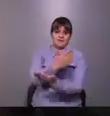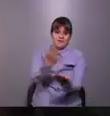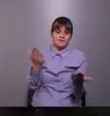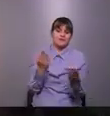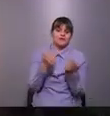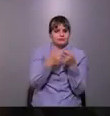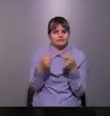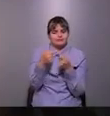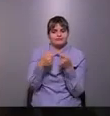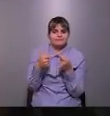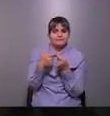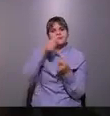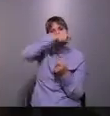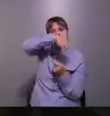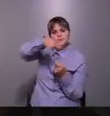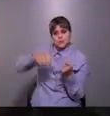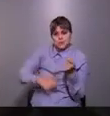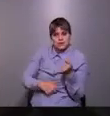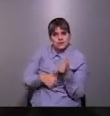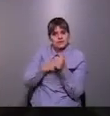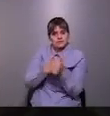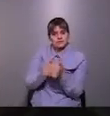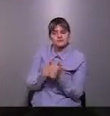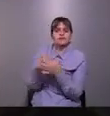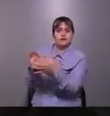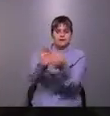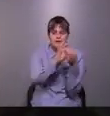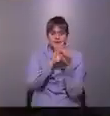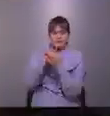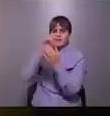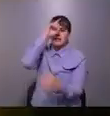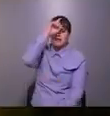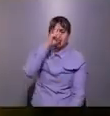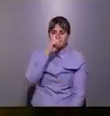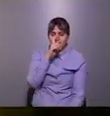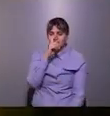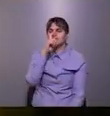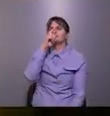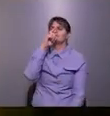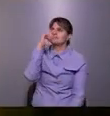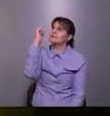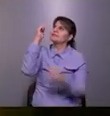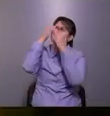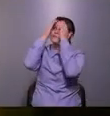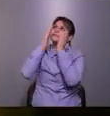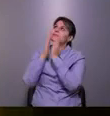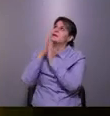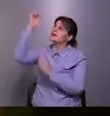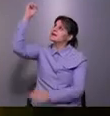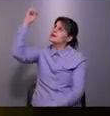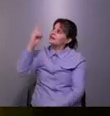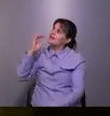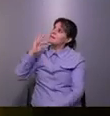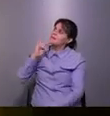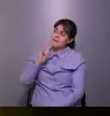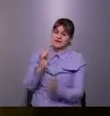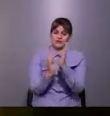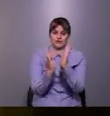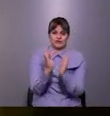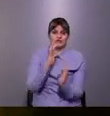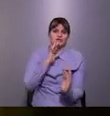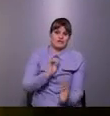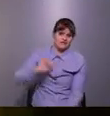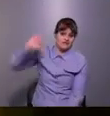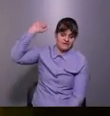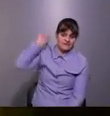cristã sintoniza-se com a lembrança e com o olhar de Maria em relação a Jesus, seu Filho e Nosso